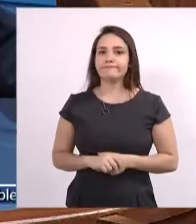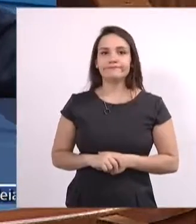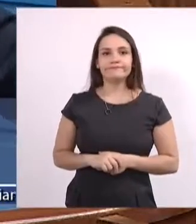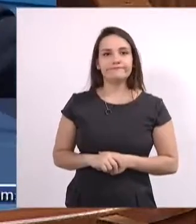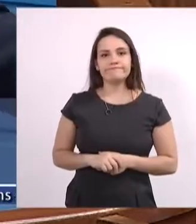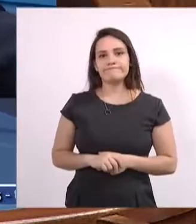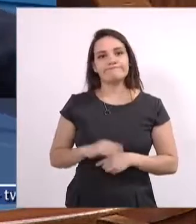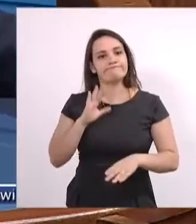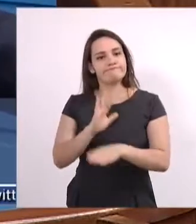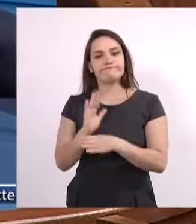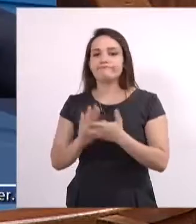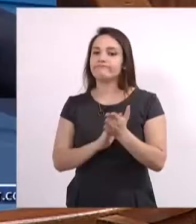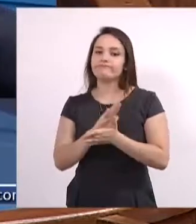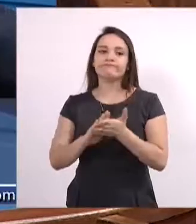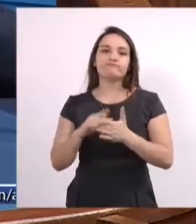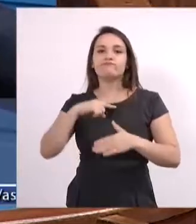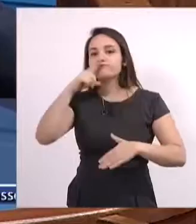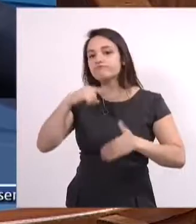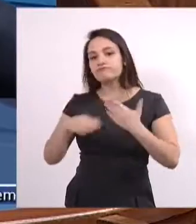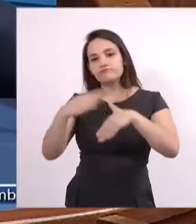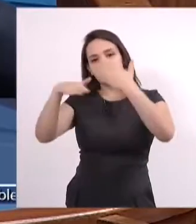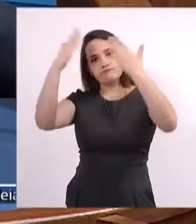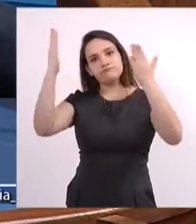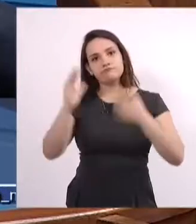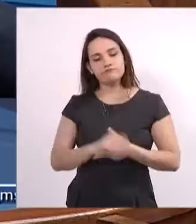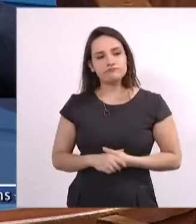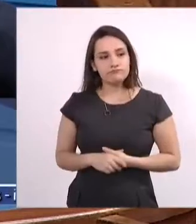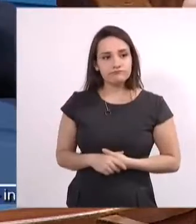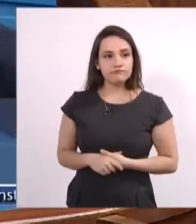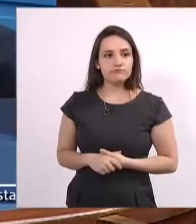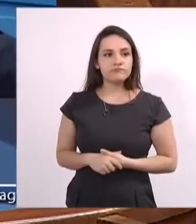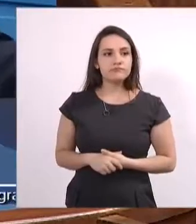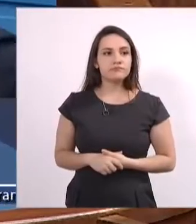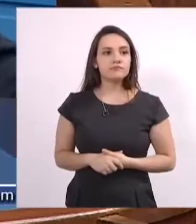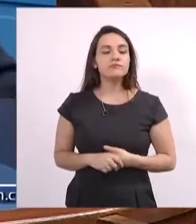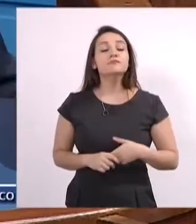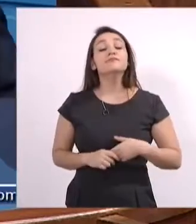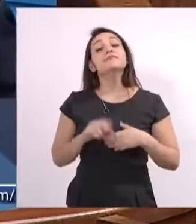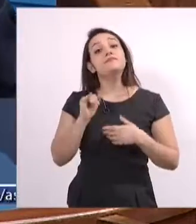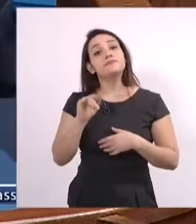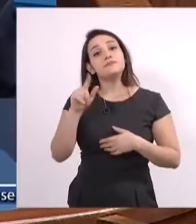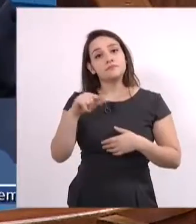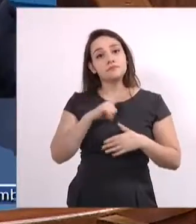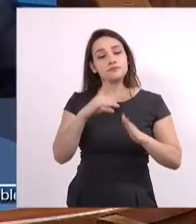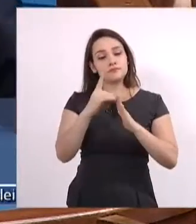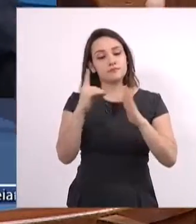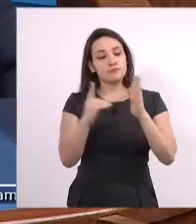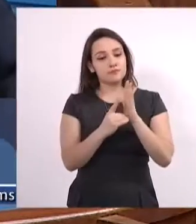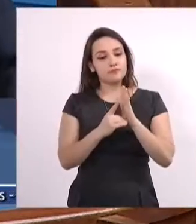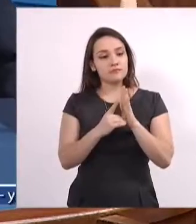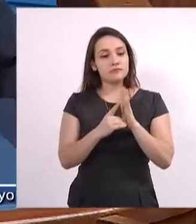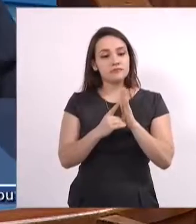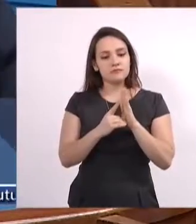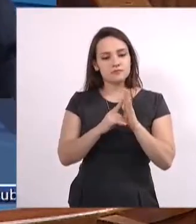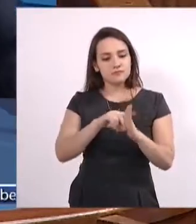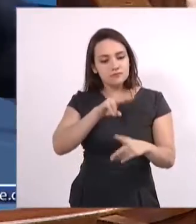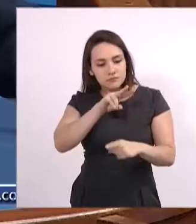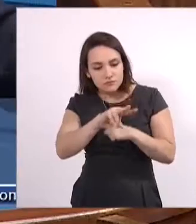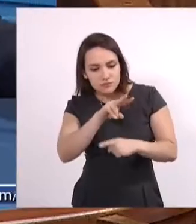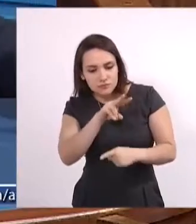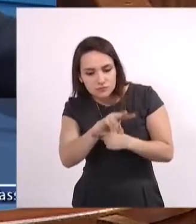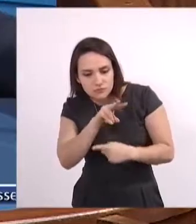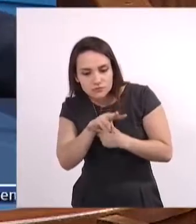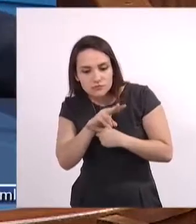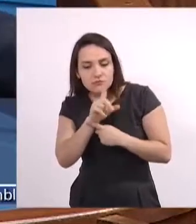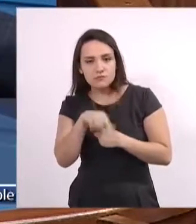não traz o desenvolvimento. Com esse decreto, com a inspeção